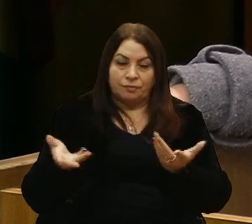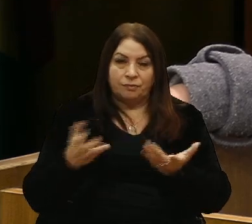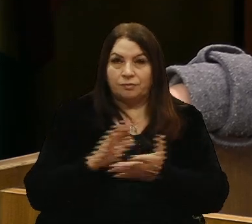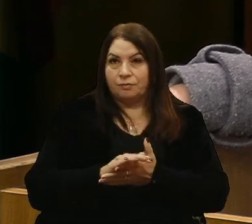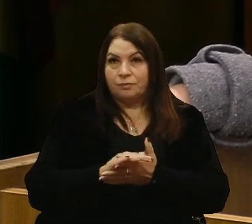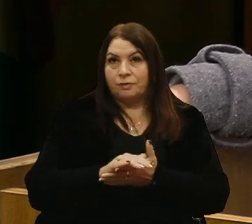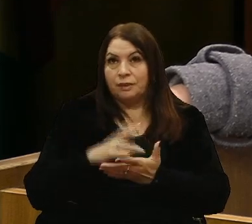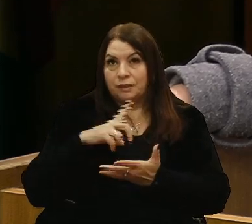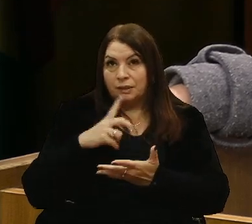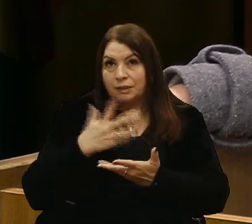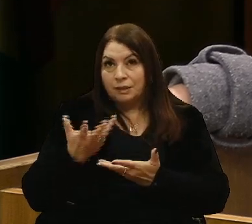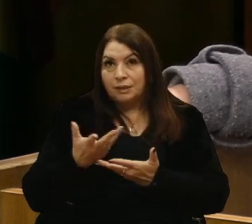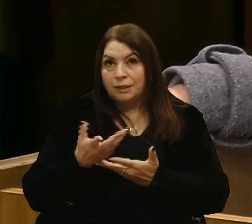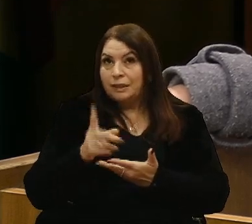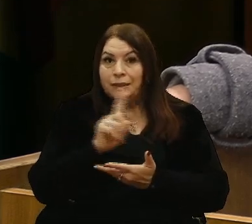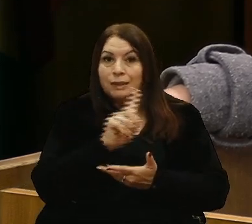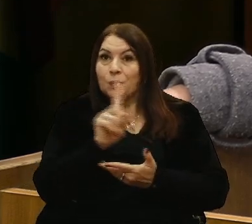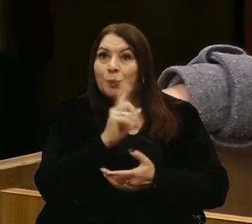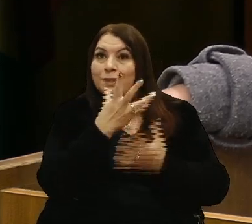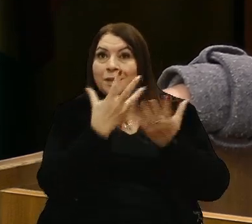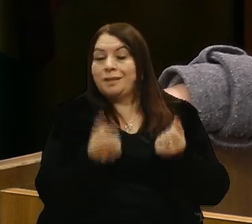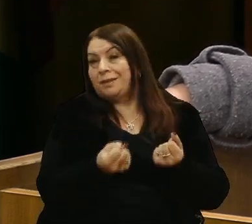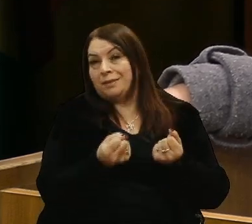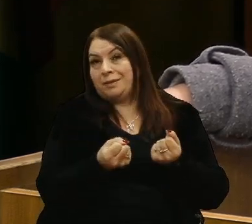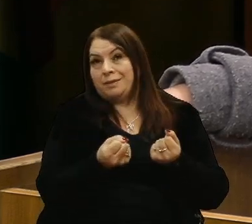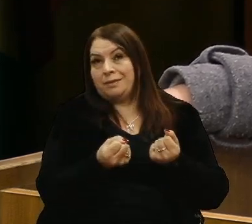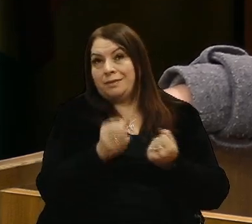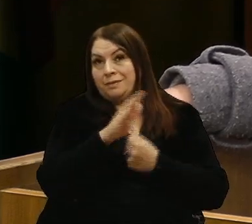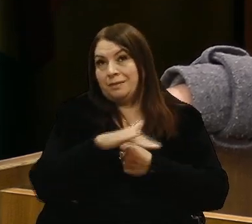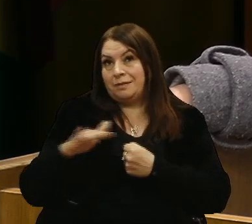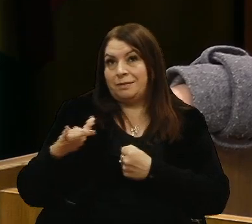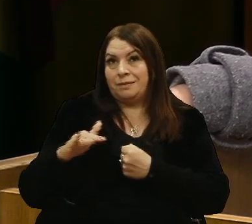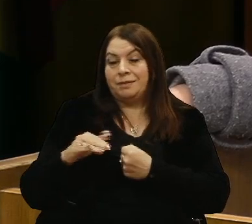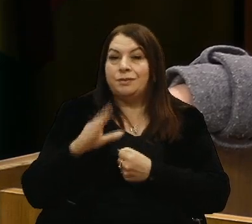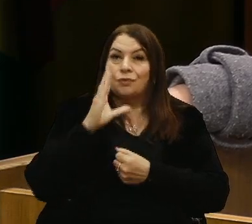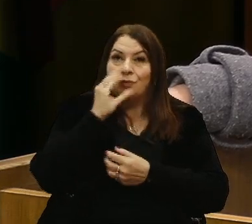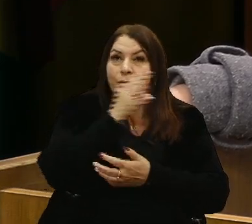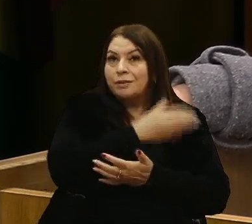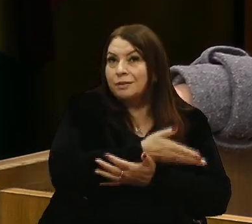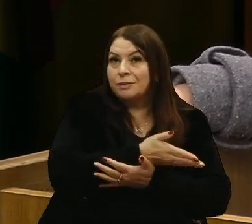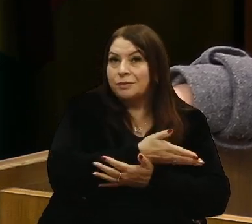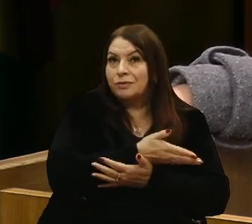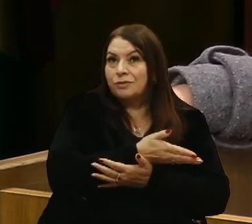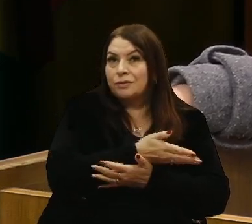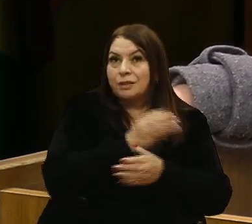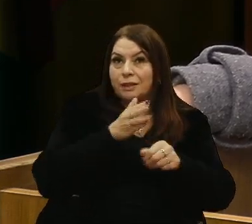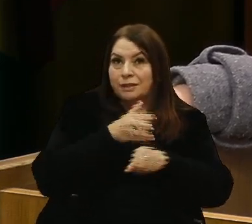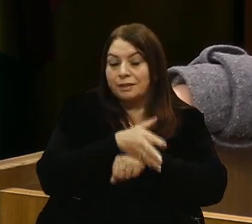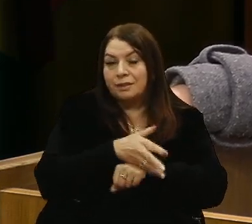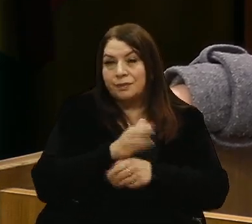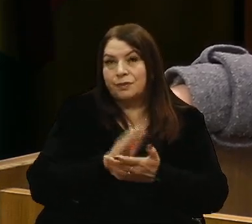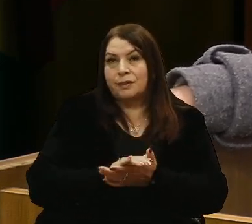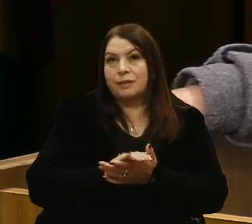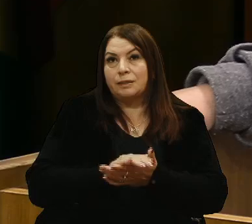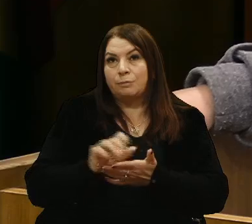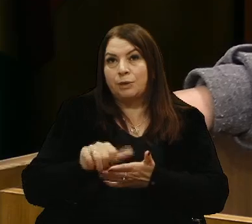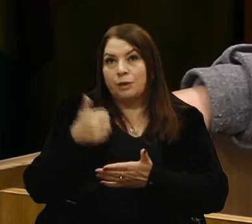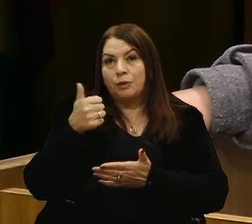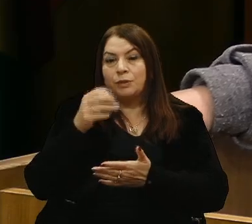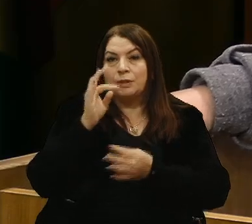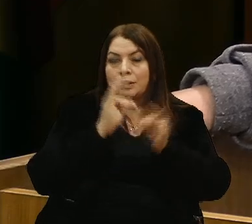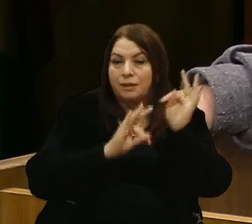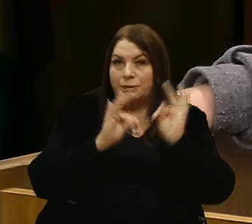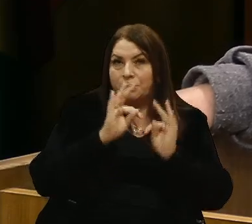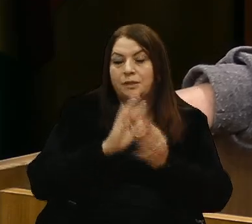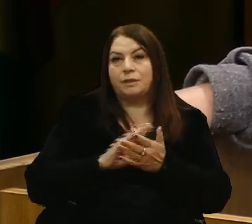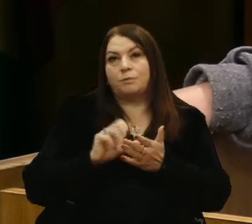gente está negando às nossas crianças e adolescentes acesso a melhores